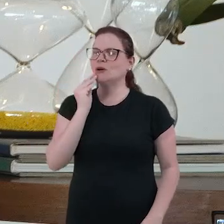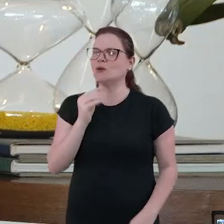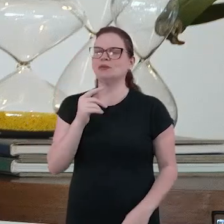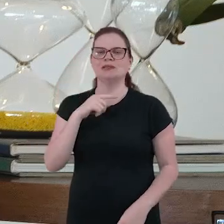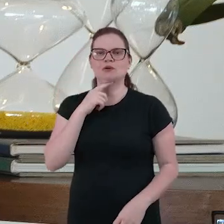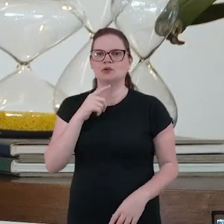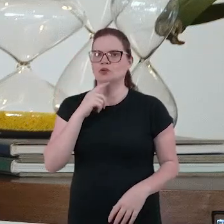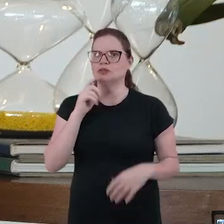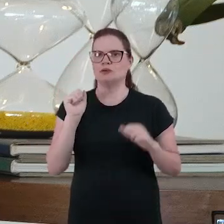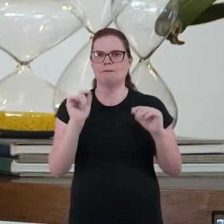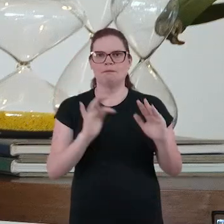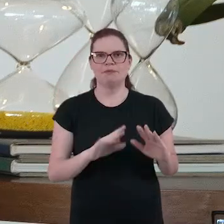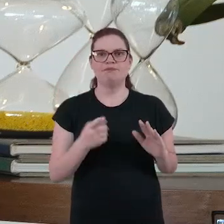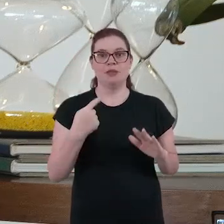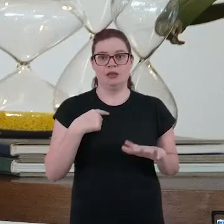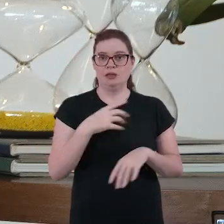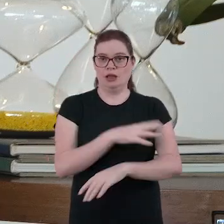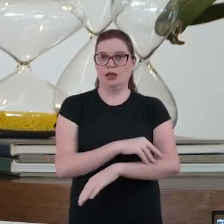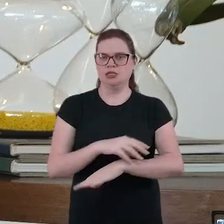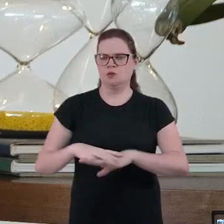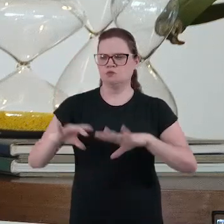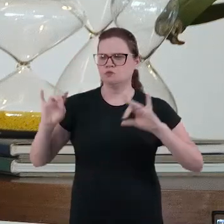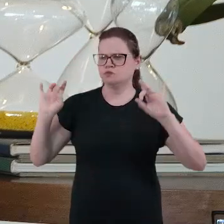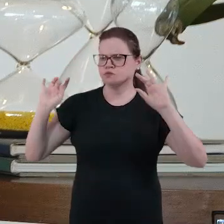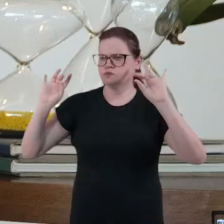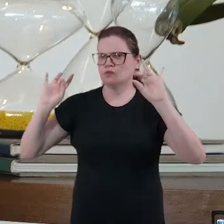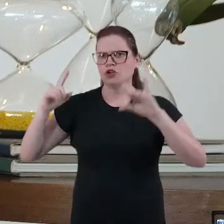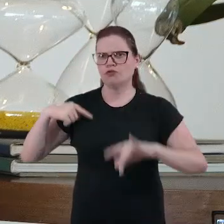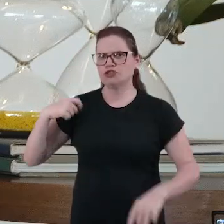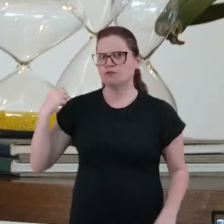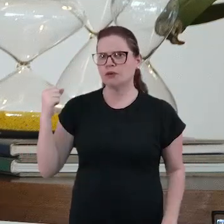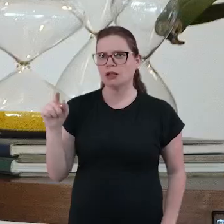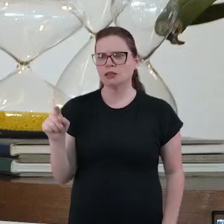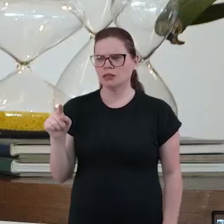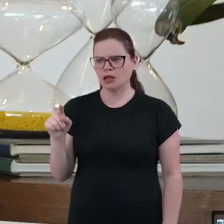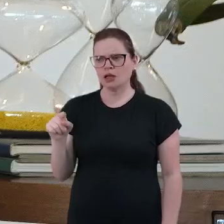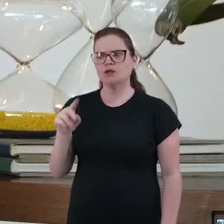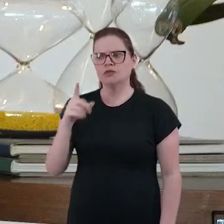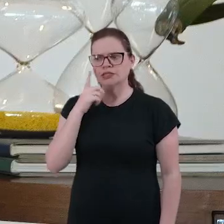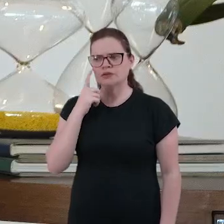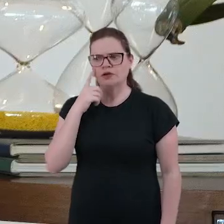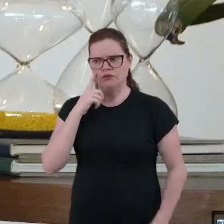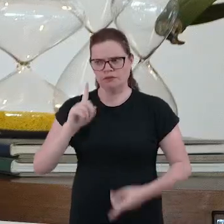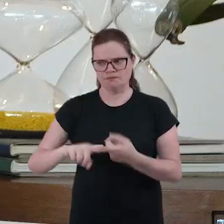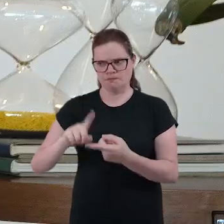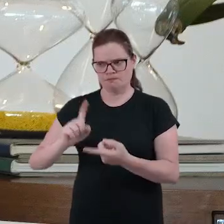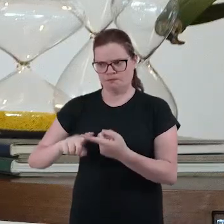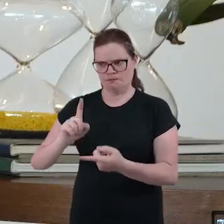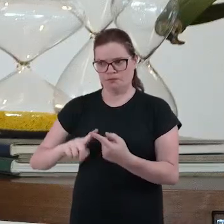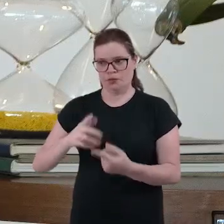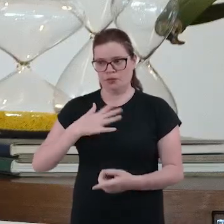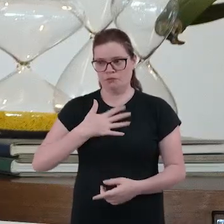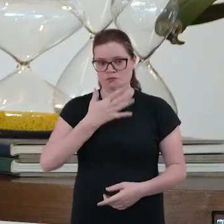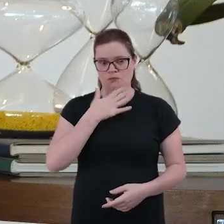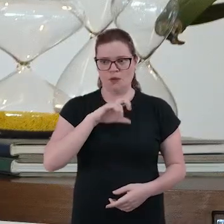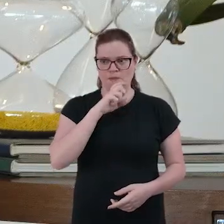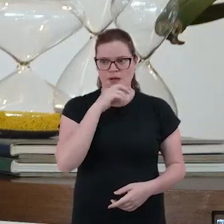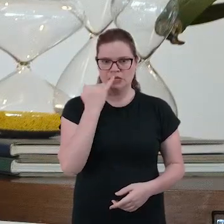e ele vai proferir uma ameaça de morte. Chegarão os dias da morte do meu pai e